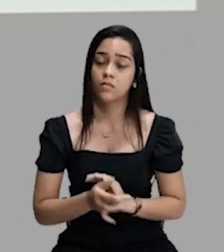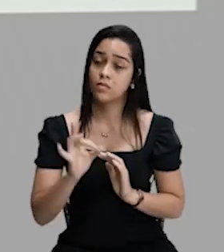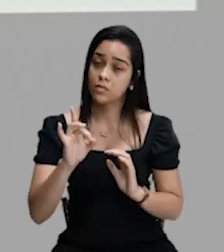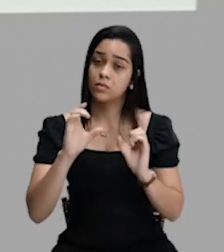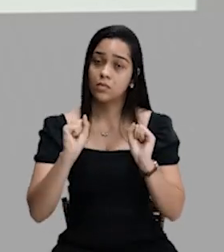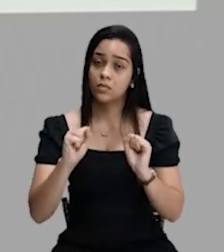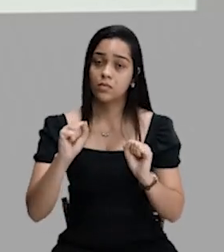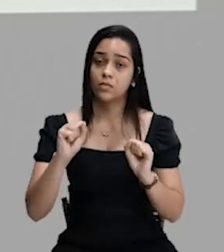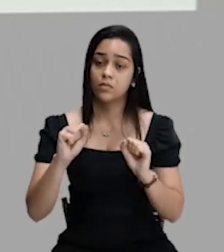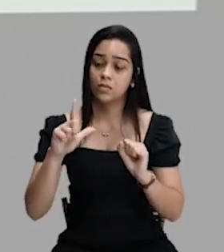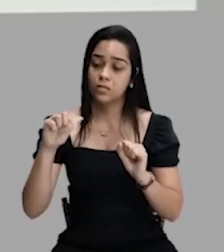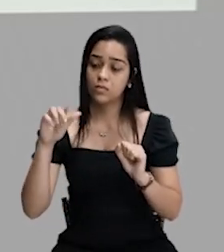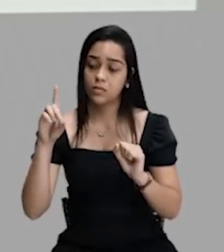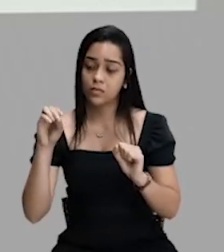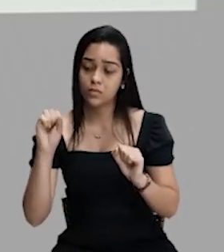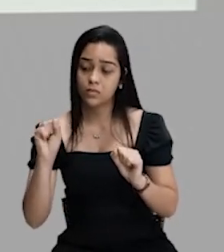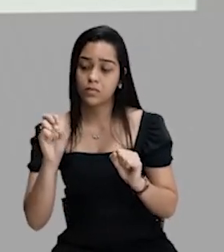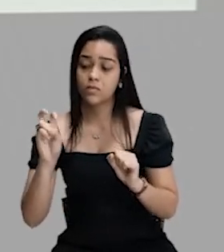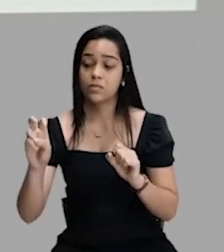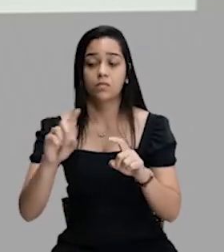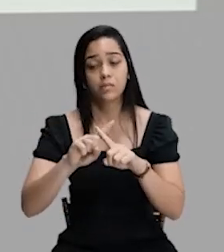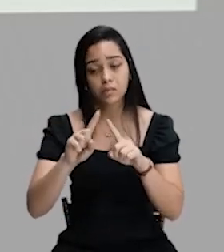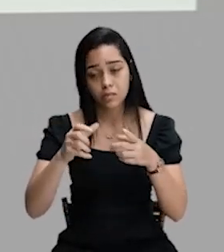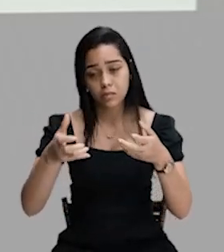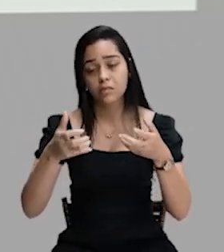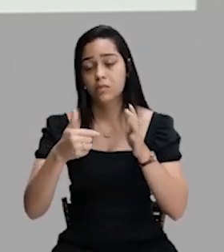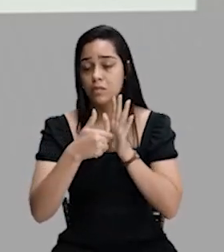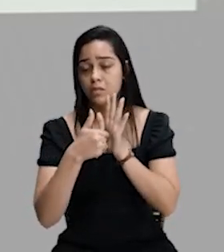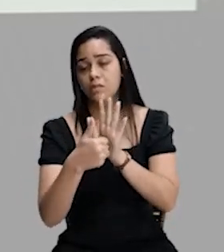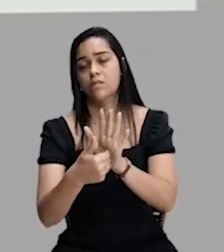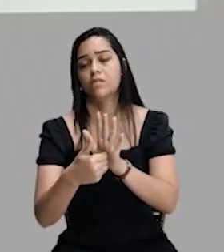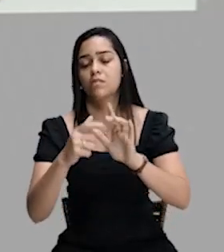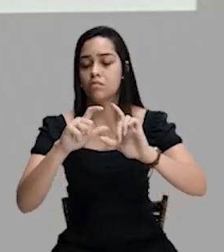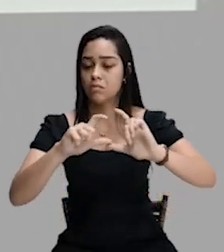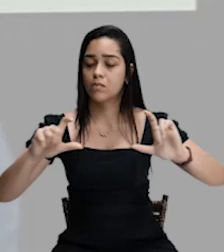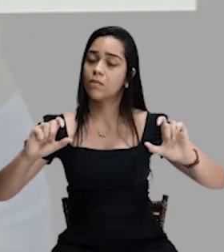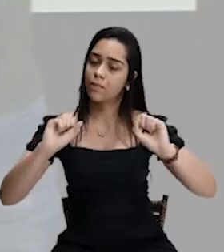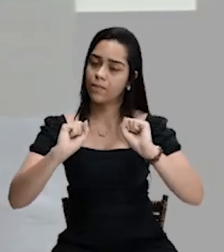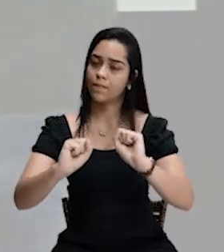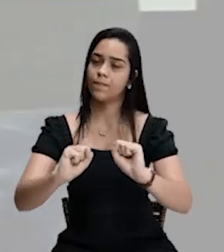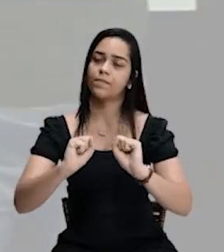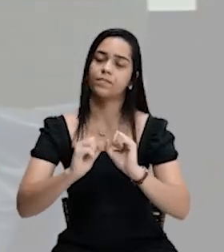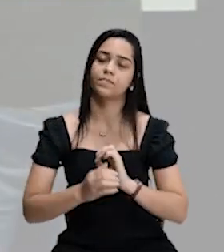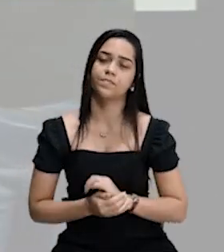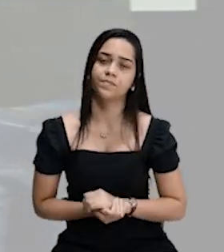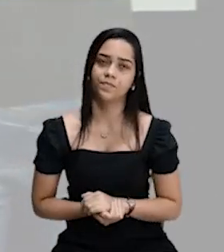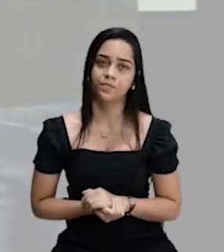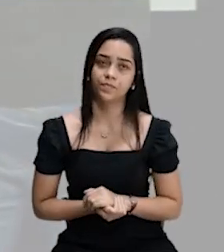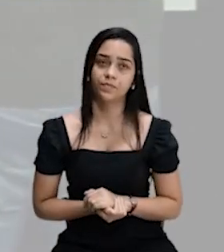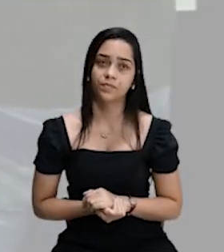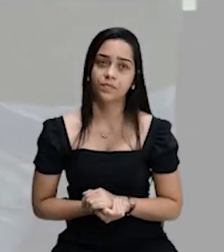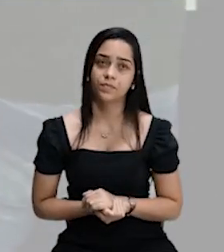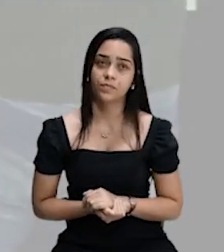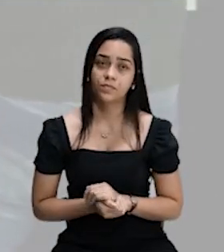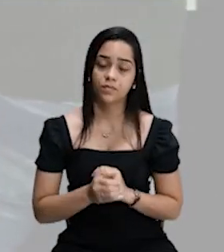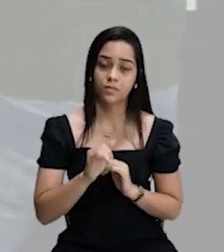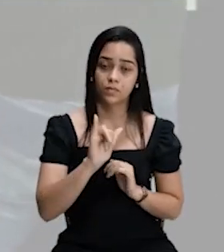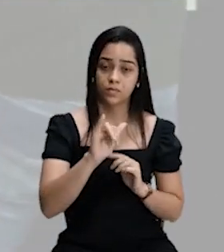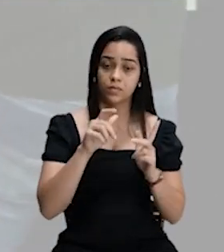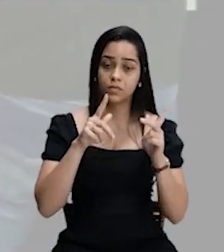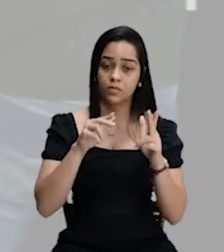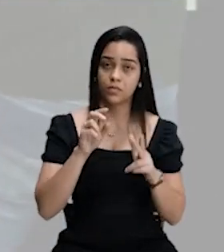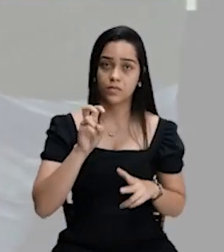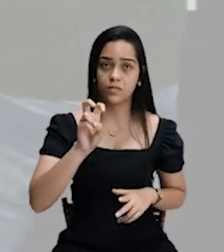só podem ser pentagonais tá mas se você quiser expor isso na questão né x aqui vai ser